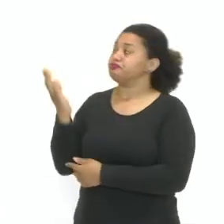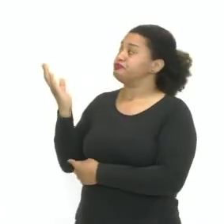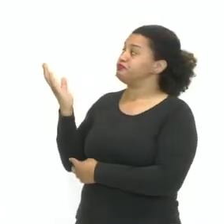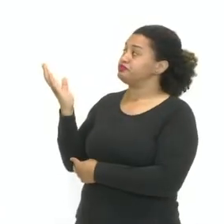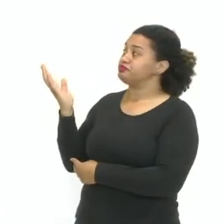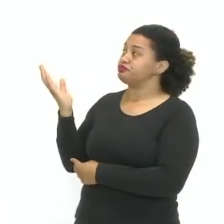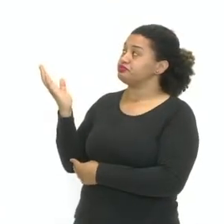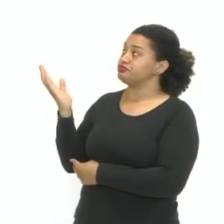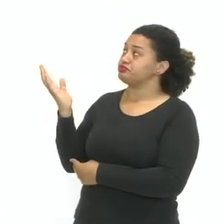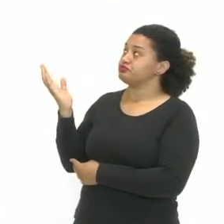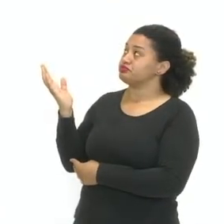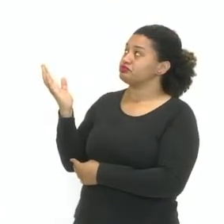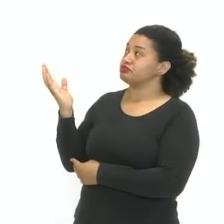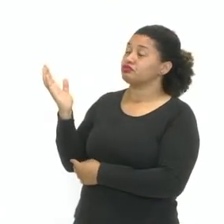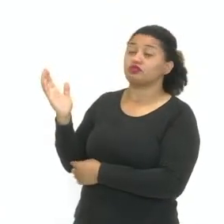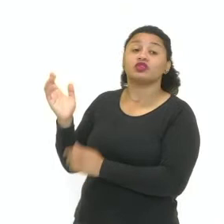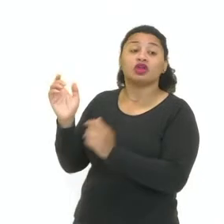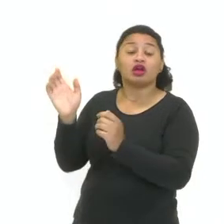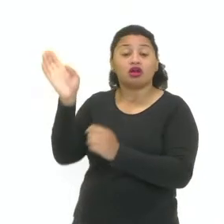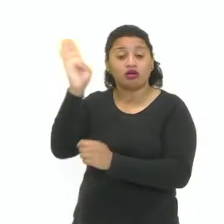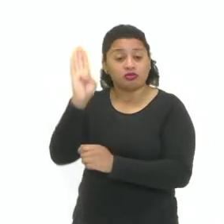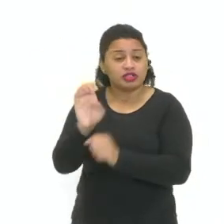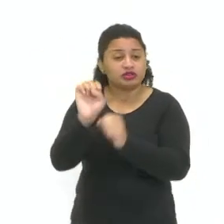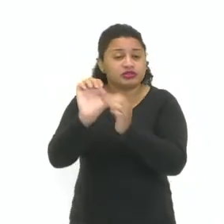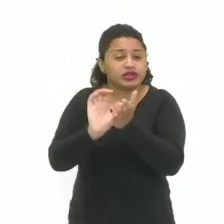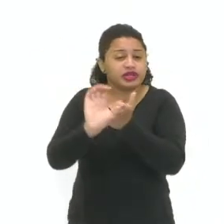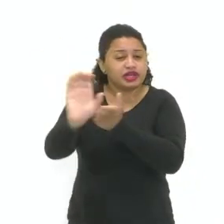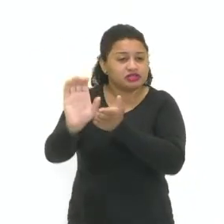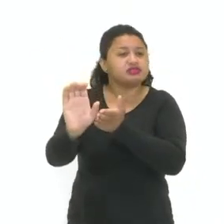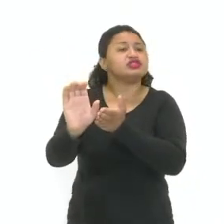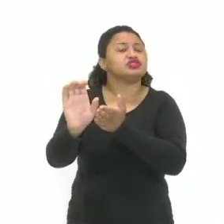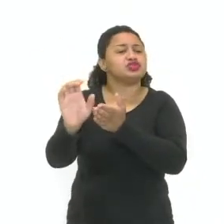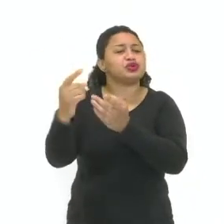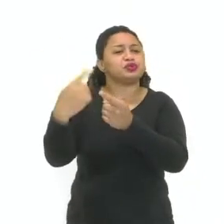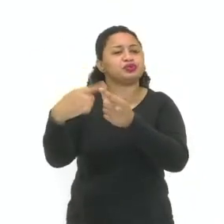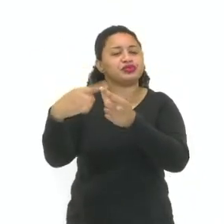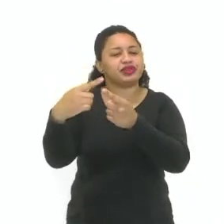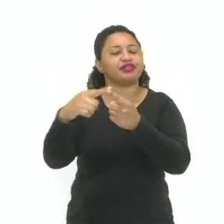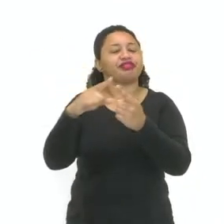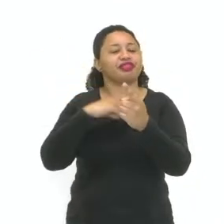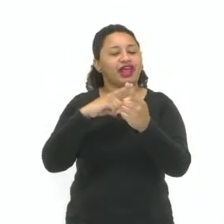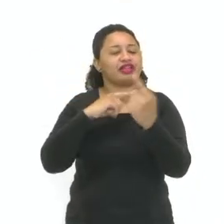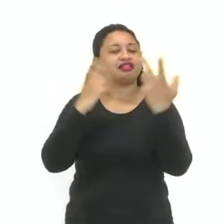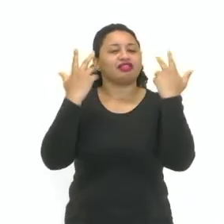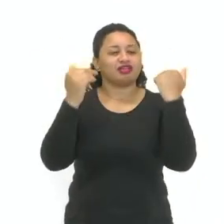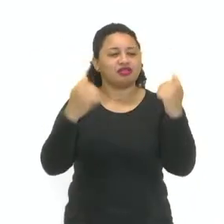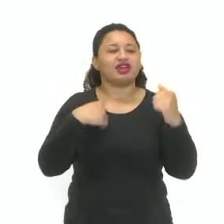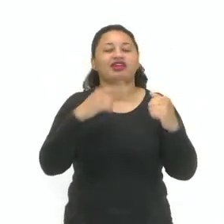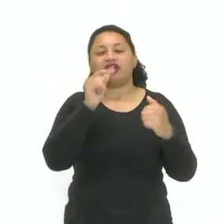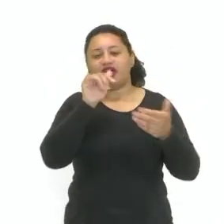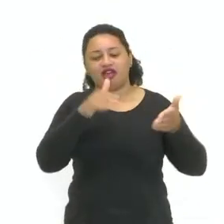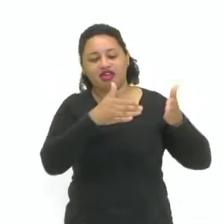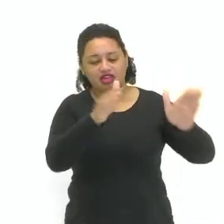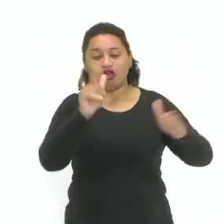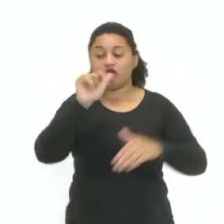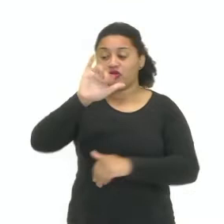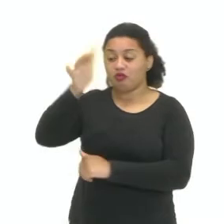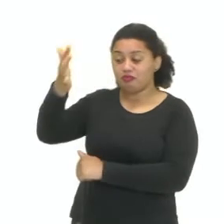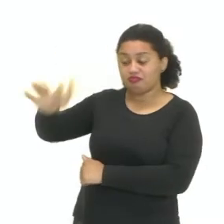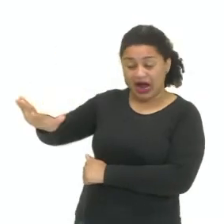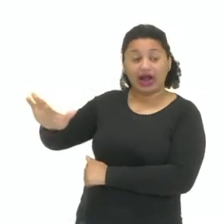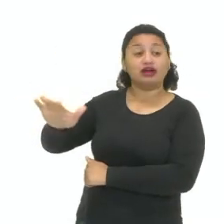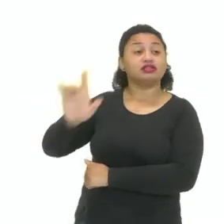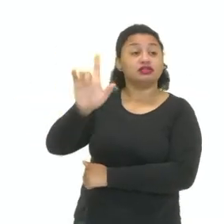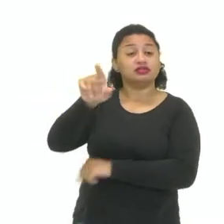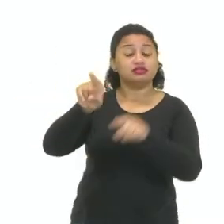em hidrovias, devido a já ter essa natureza, esse potencial maior para as hidrovias, que também é muito